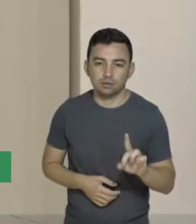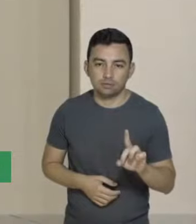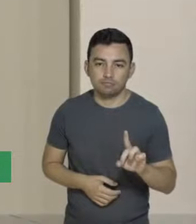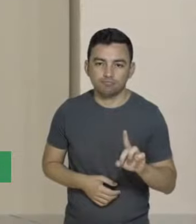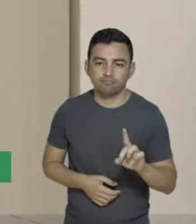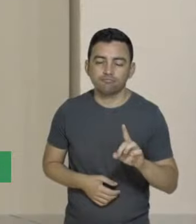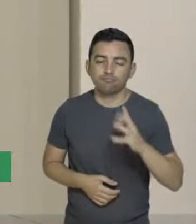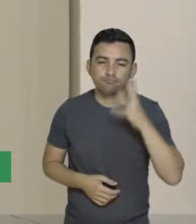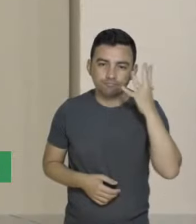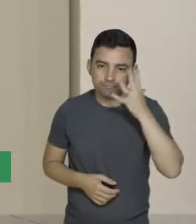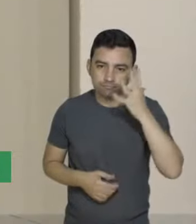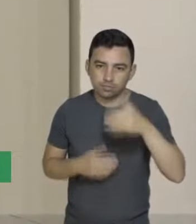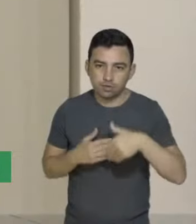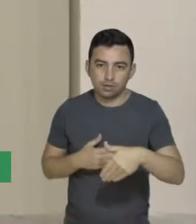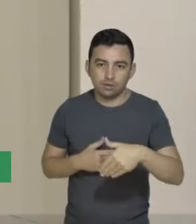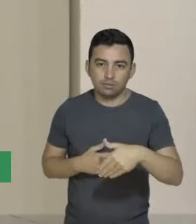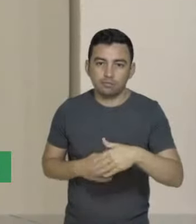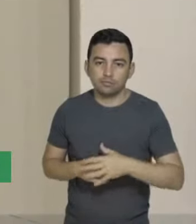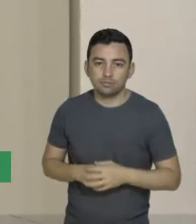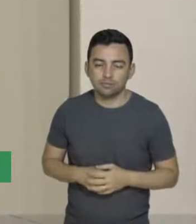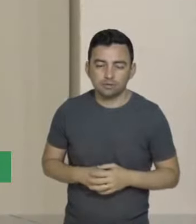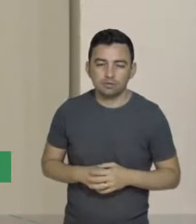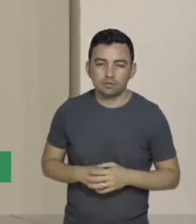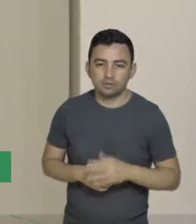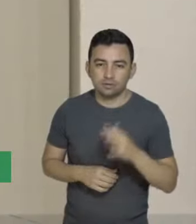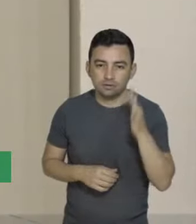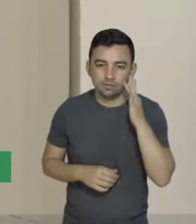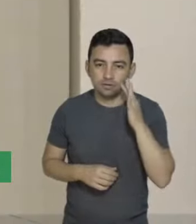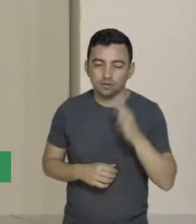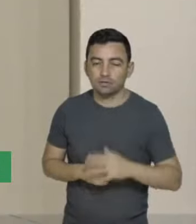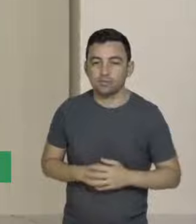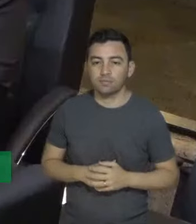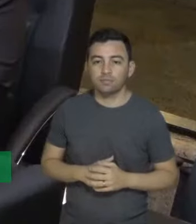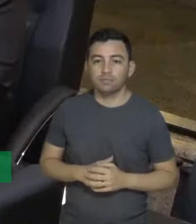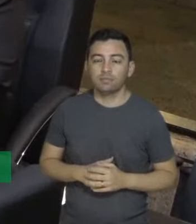o deputado Fernando Craig.